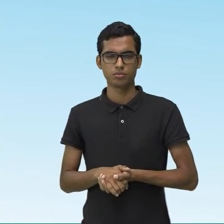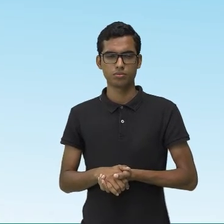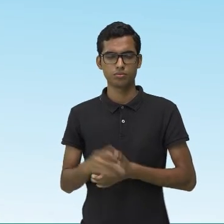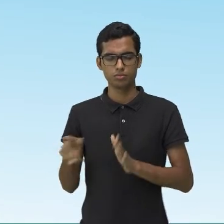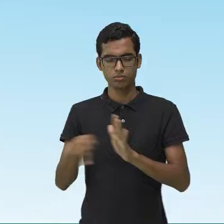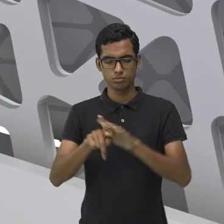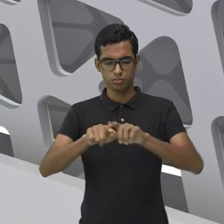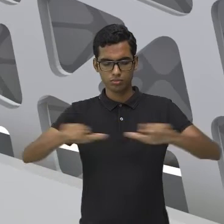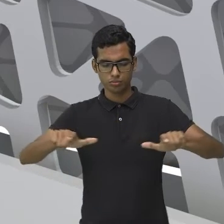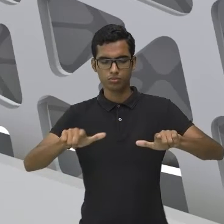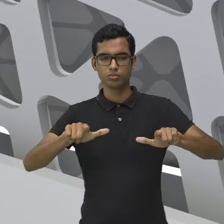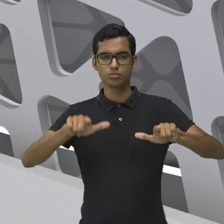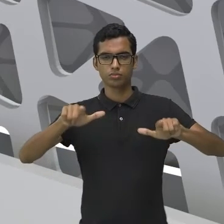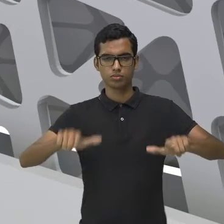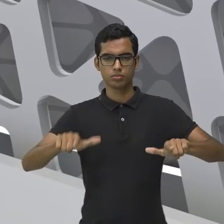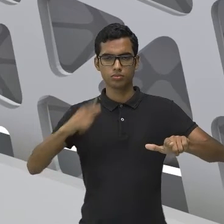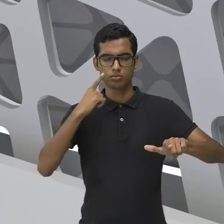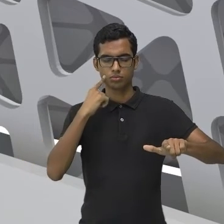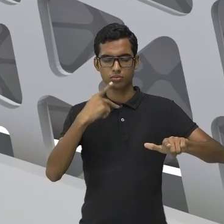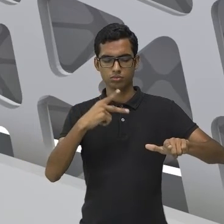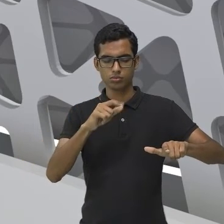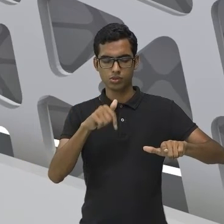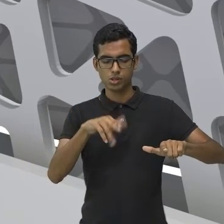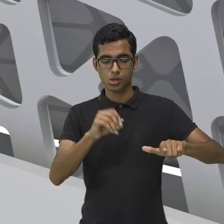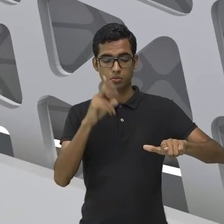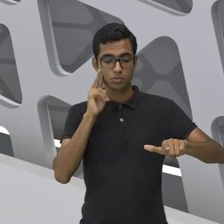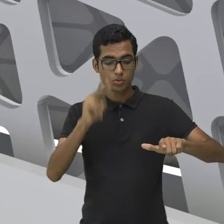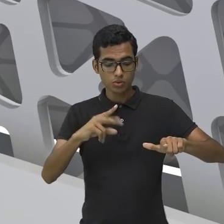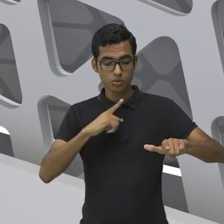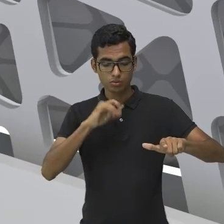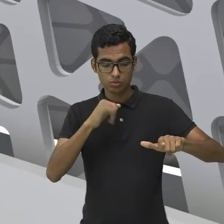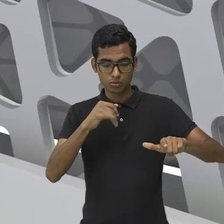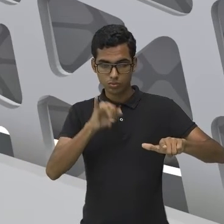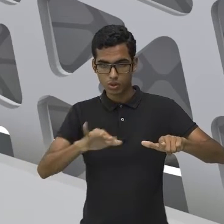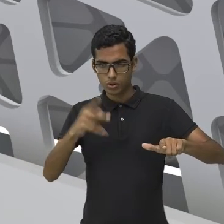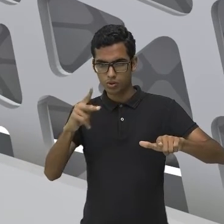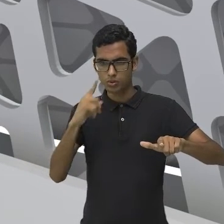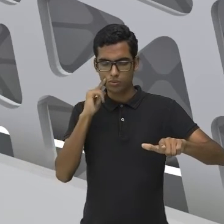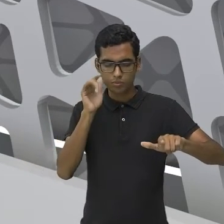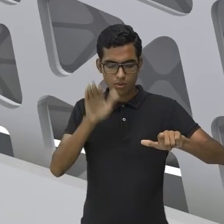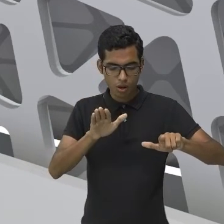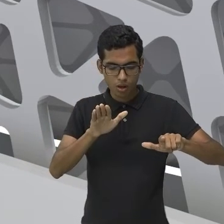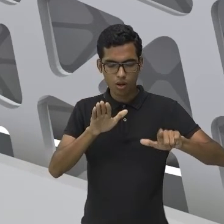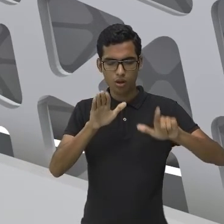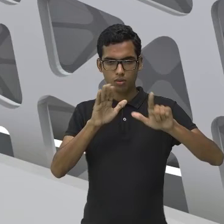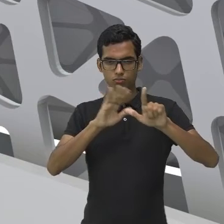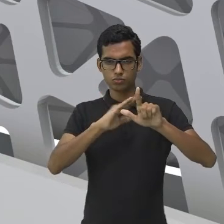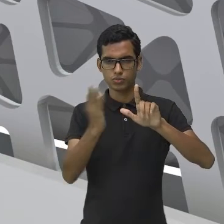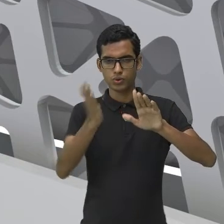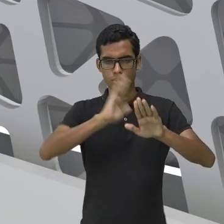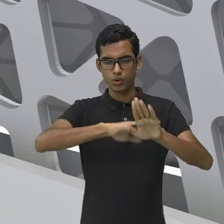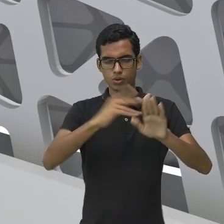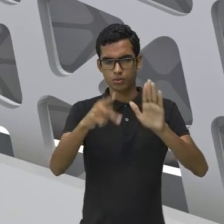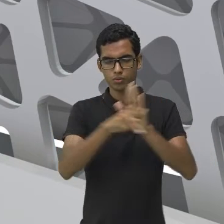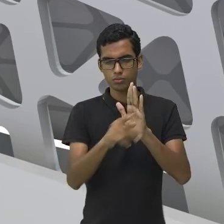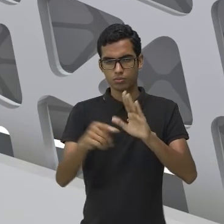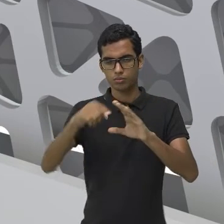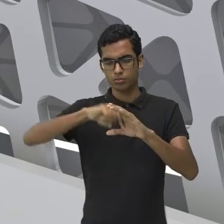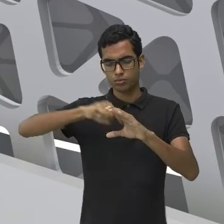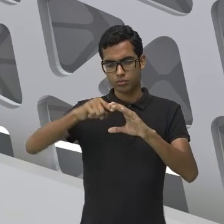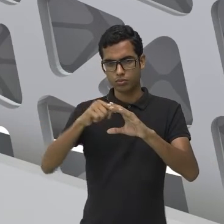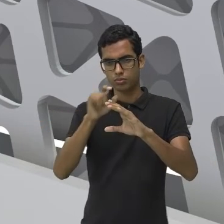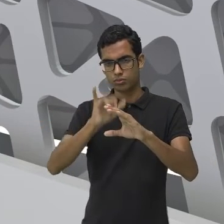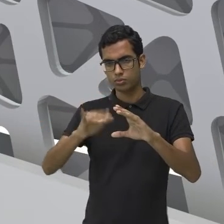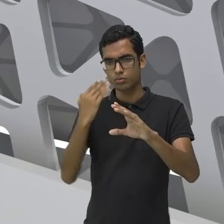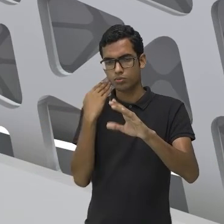plano, por exemplo. Quando você se olha no espelho plano, você vê sua imagem atrás do espelho, certo? Então a sua imagem é